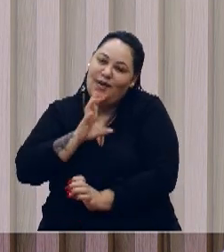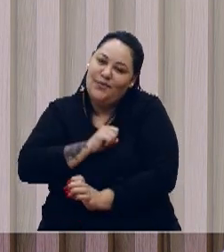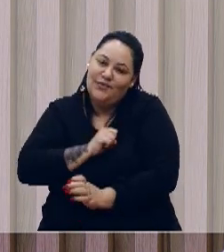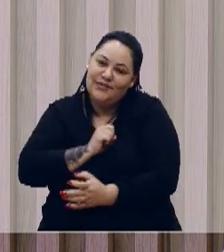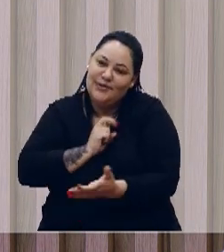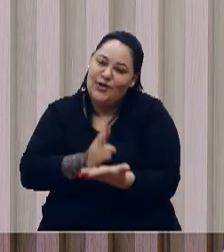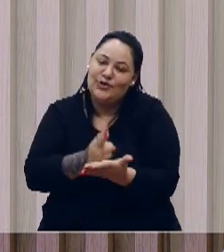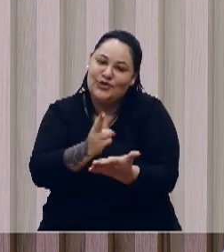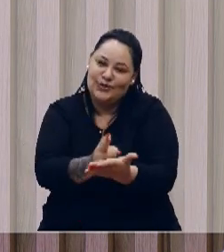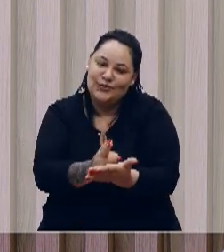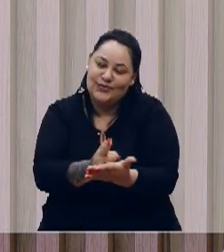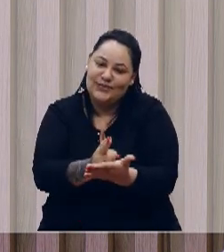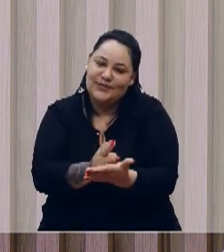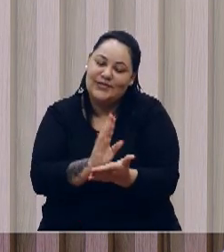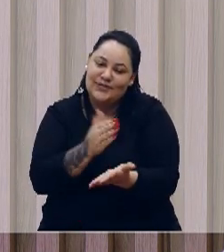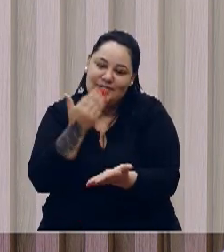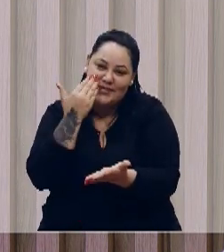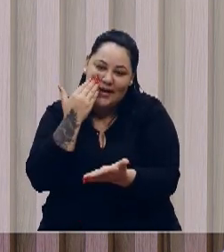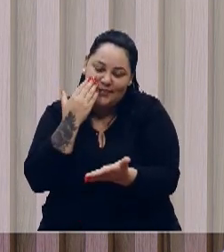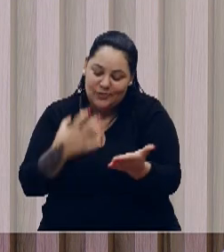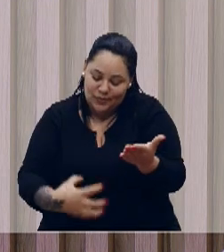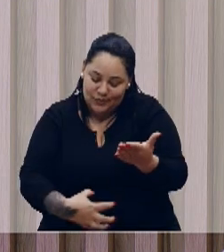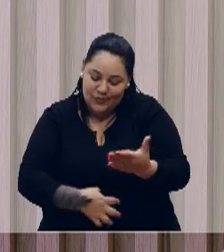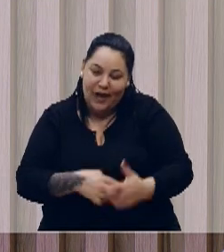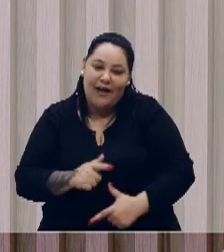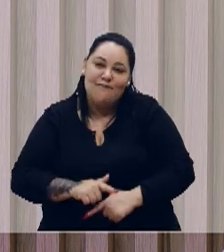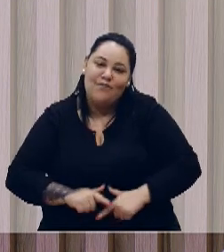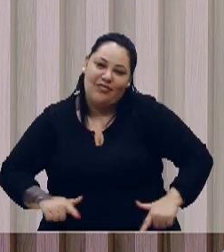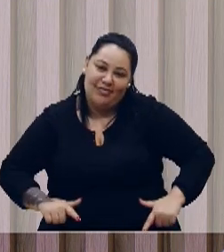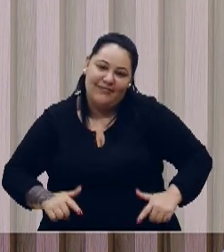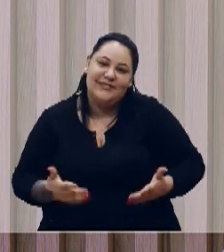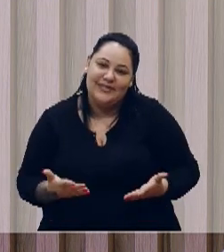mesmo que o colo esteja vazio, né? E acho que aqui a gente trouxe